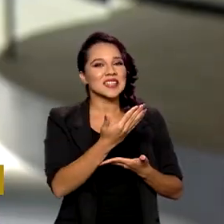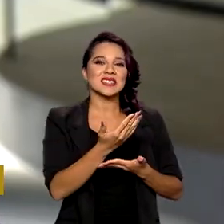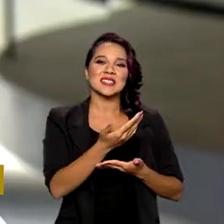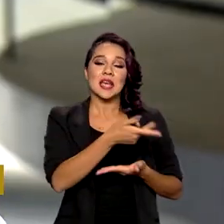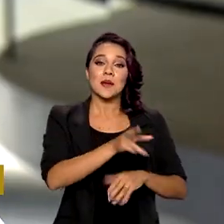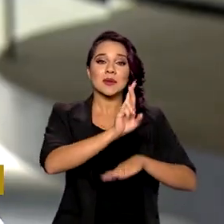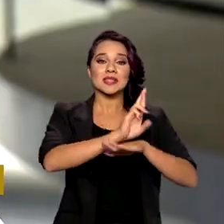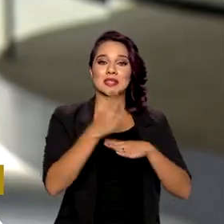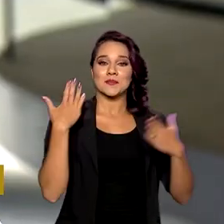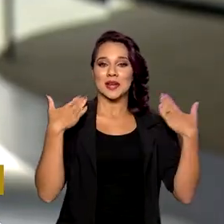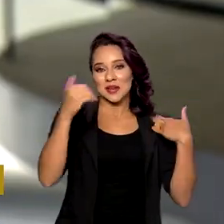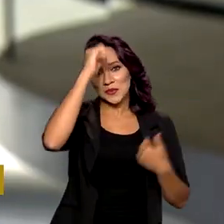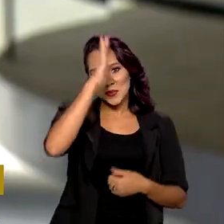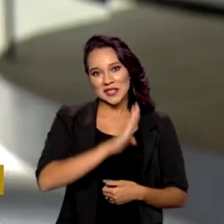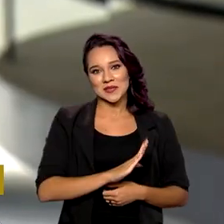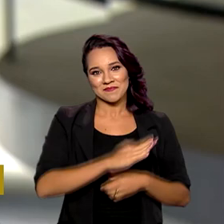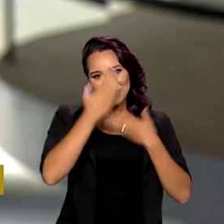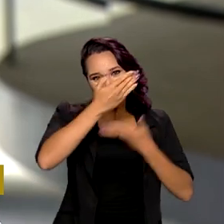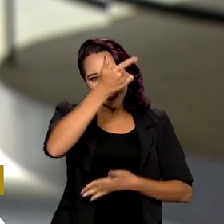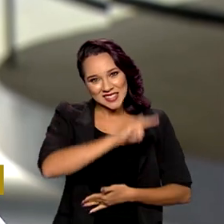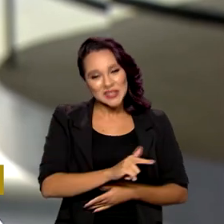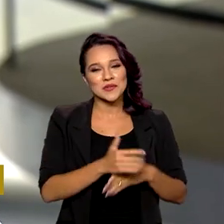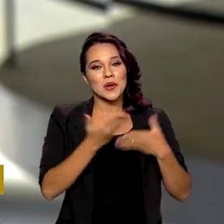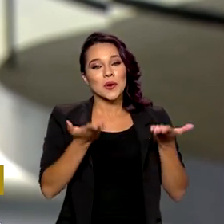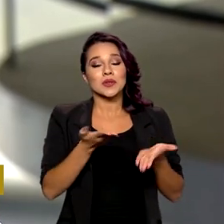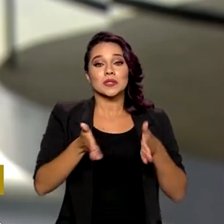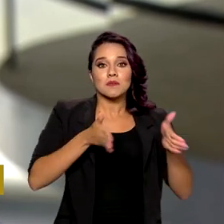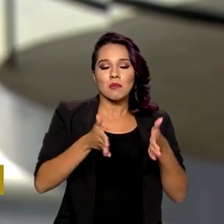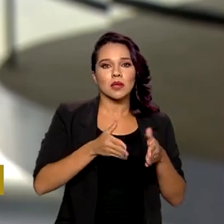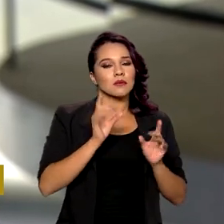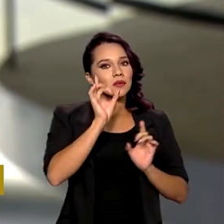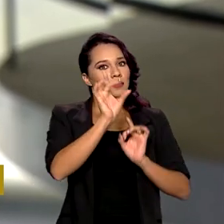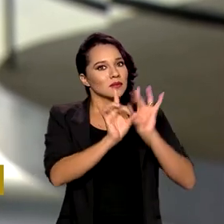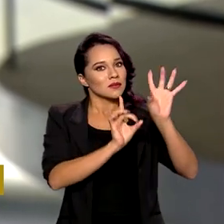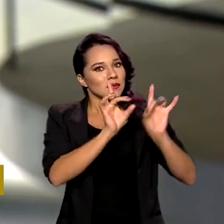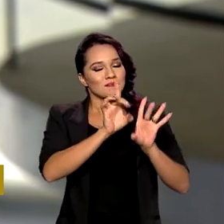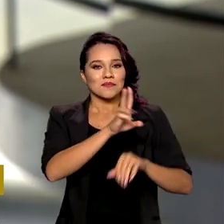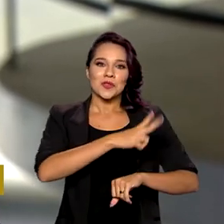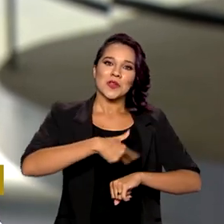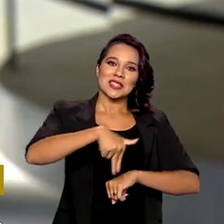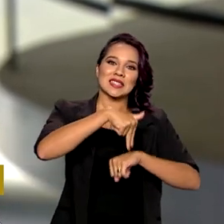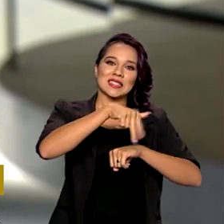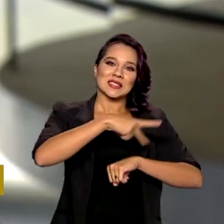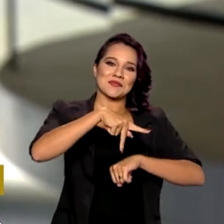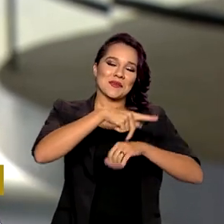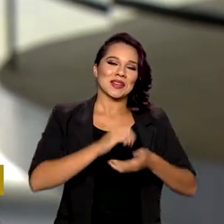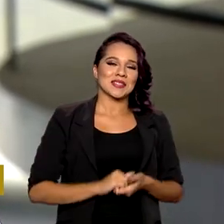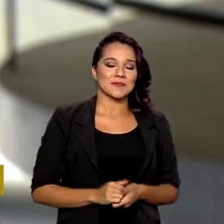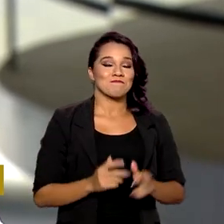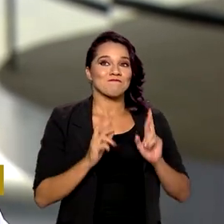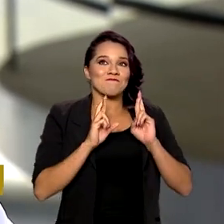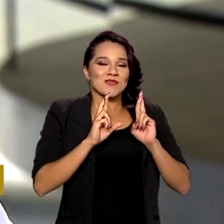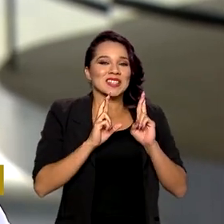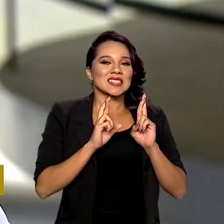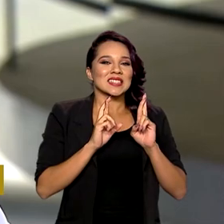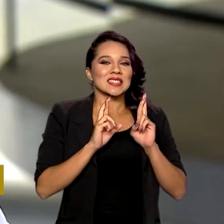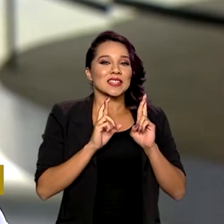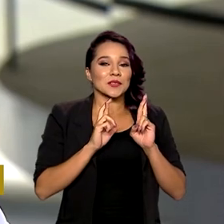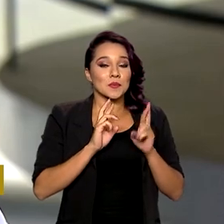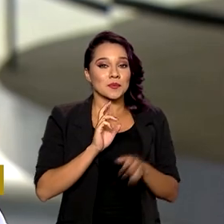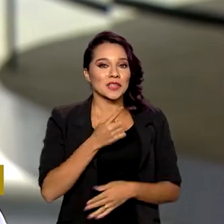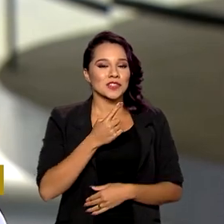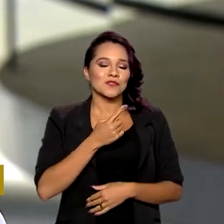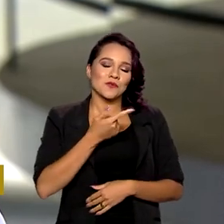do Brasil, mais uma vez também, de estar aqui nesse momento tão especial para a nossa nação. Espero que nós